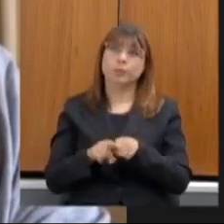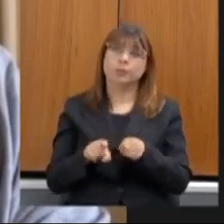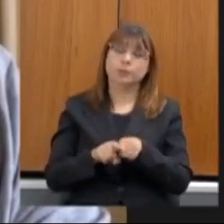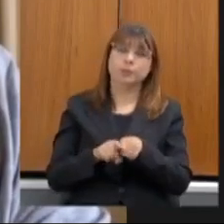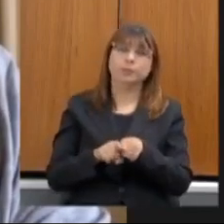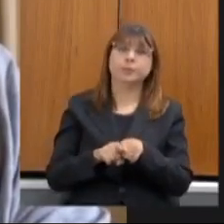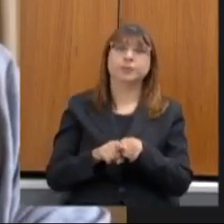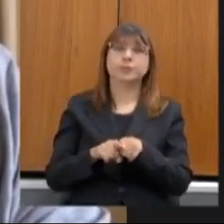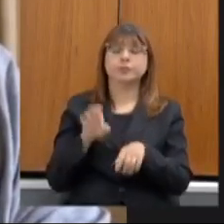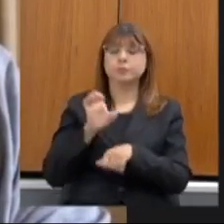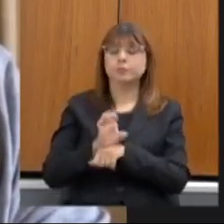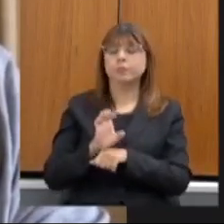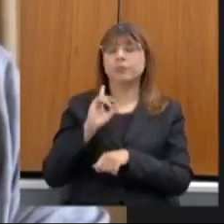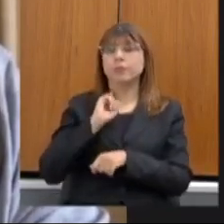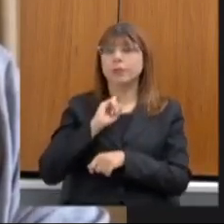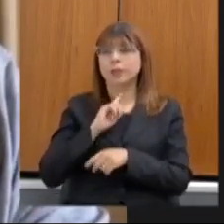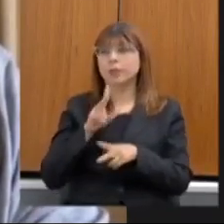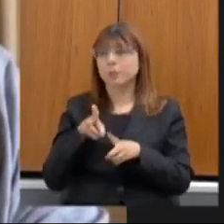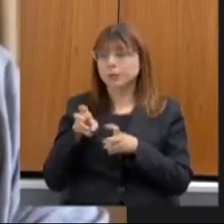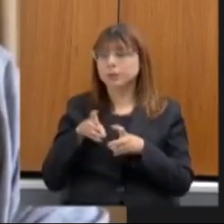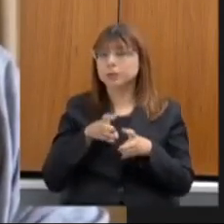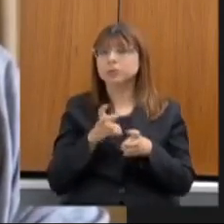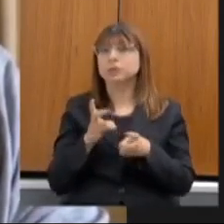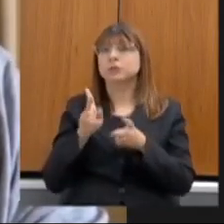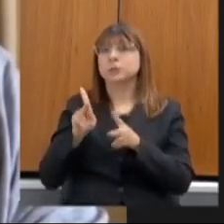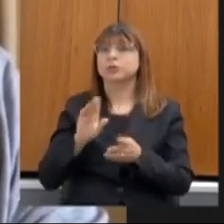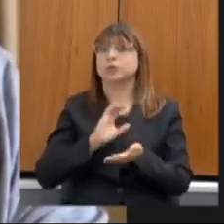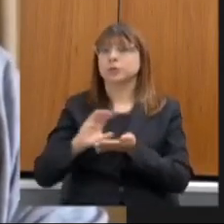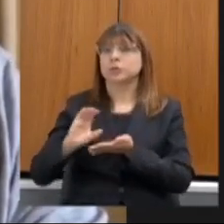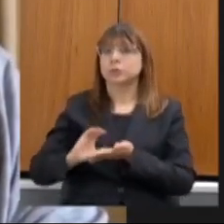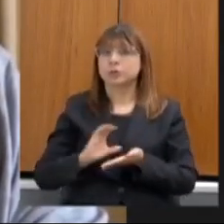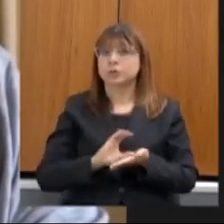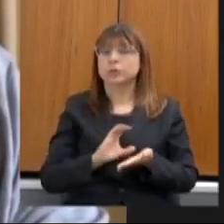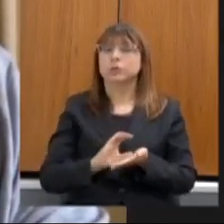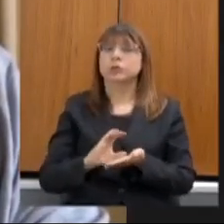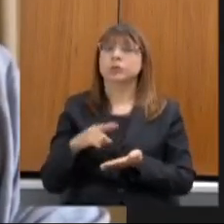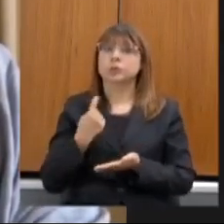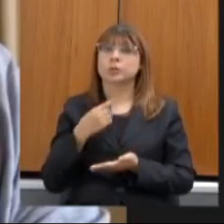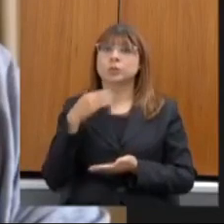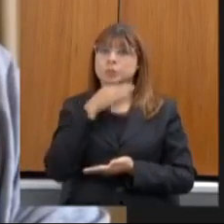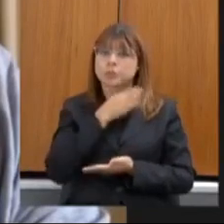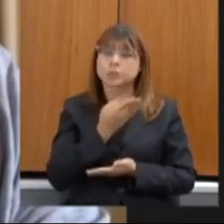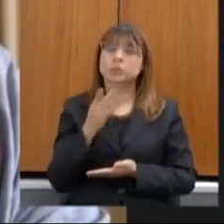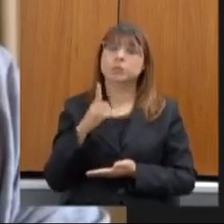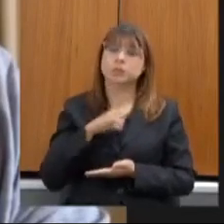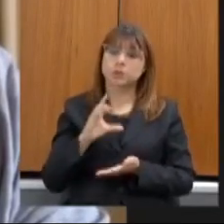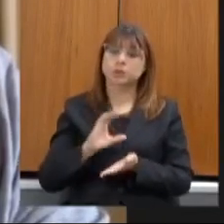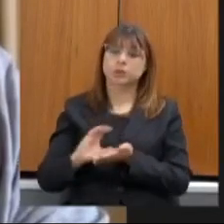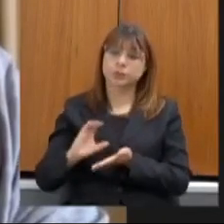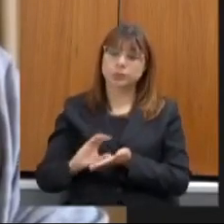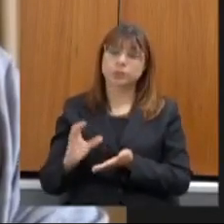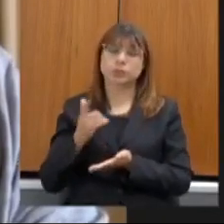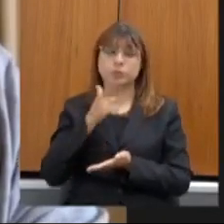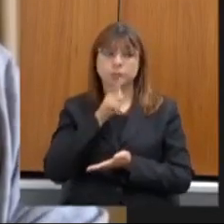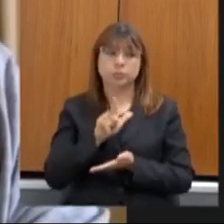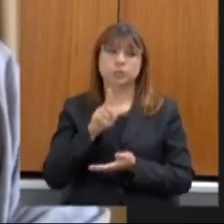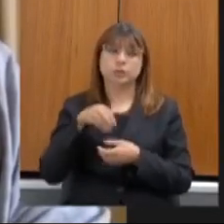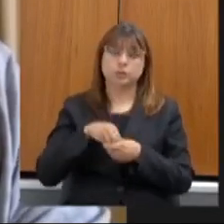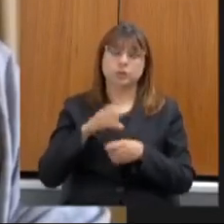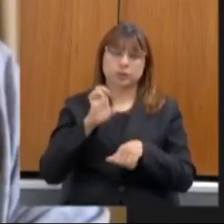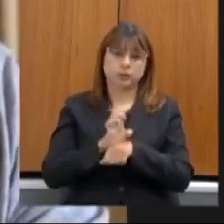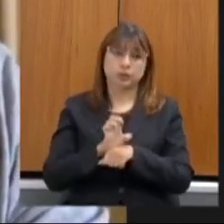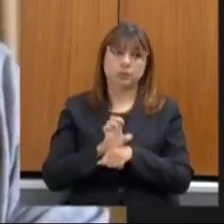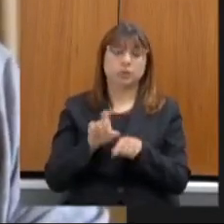do Estado de Minas Gerais da percepção dos investidores não adolescente com a cada vez mais investimentos entrando nosso estado né